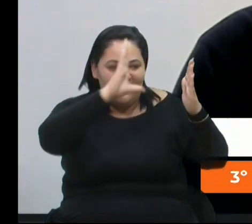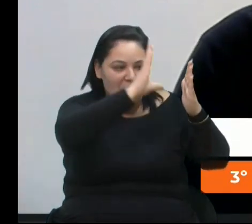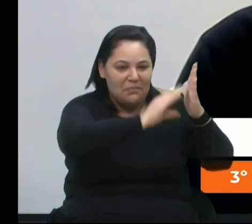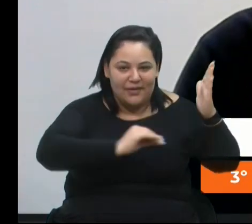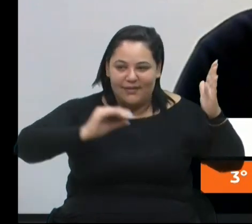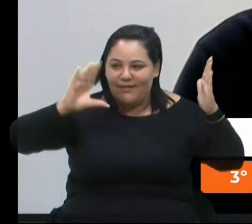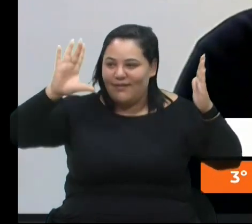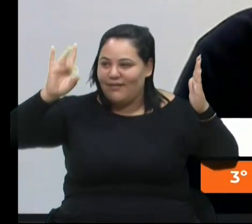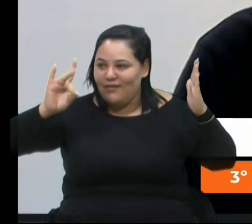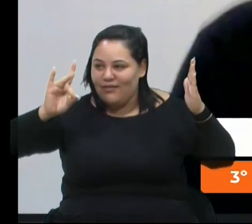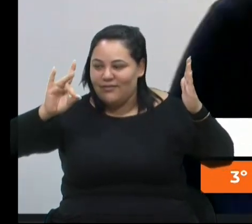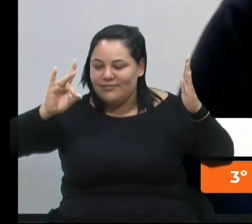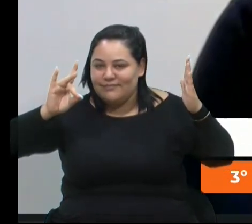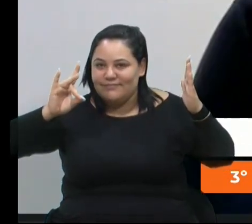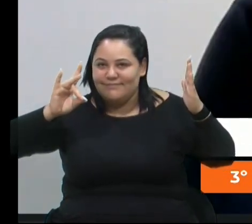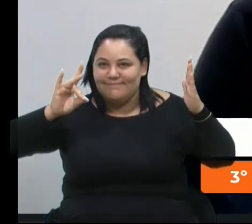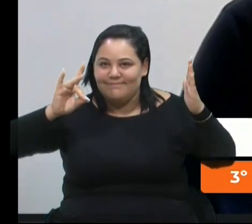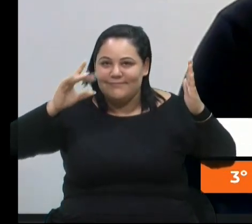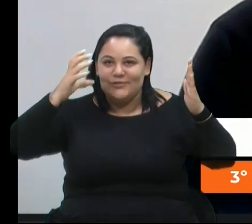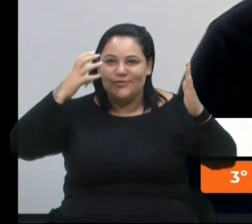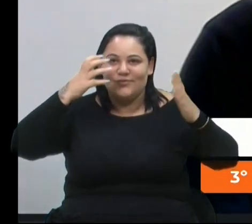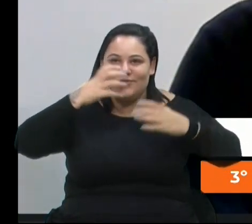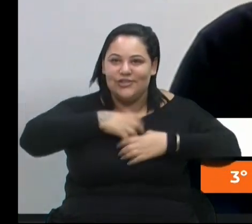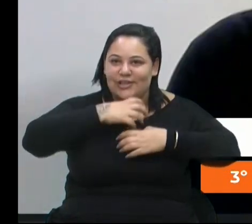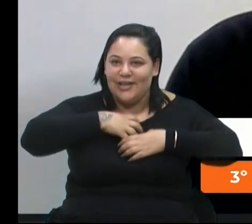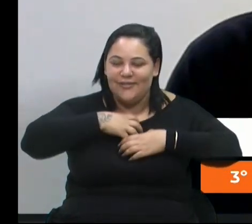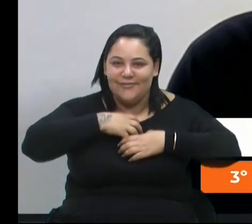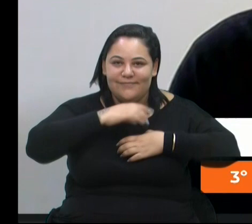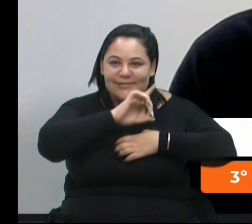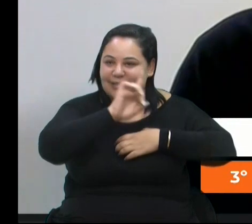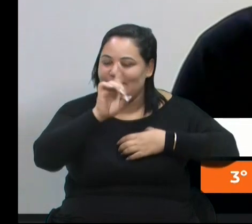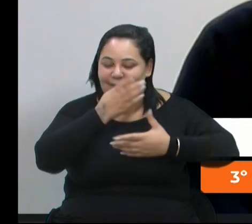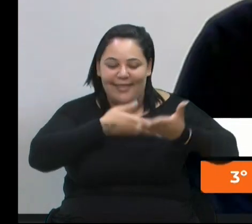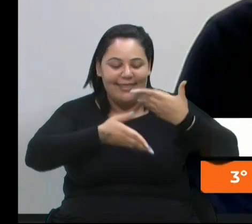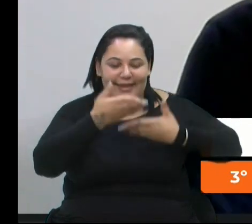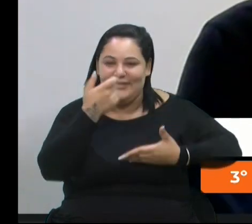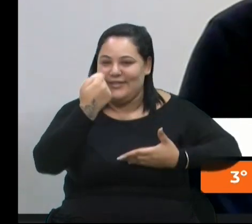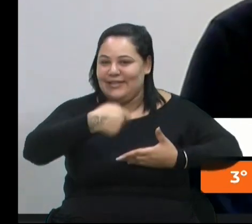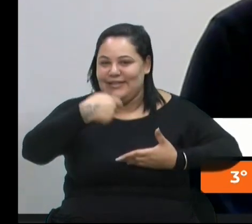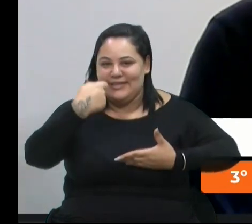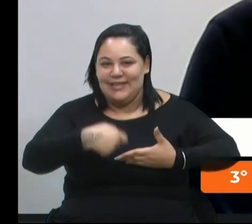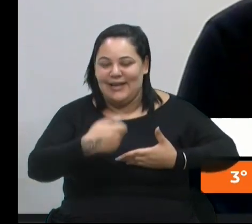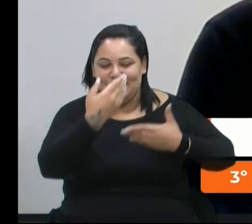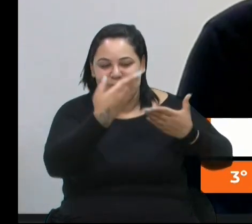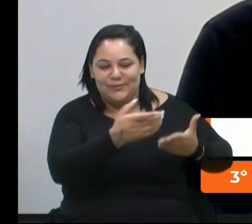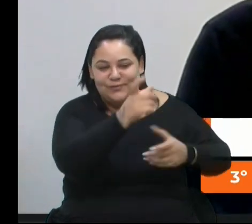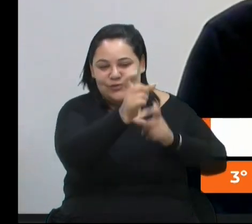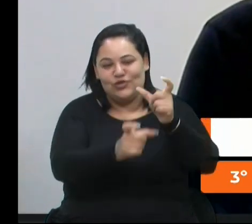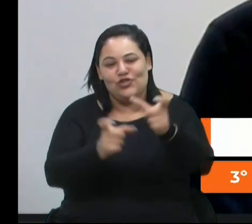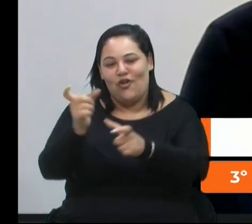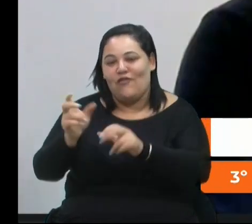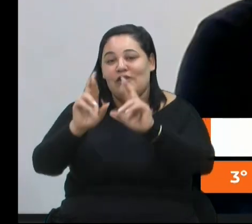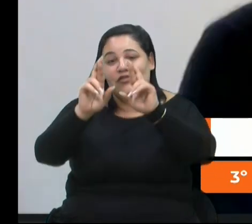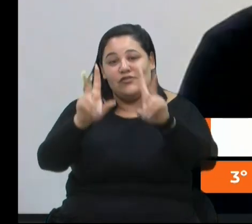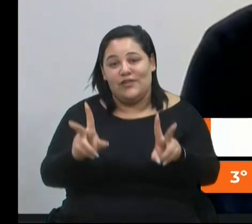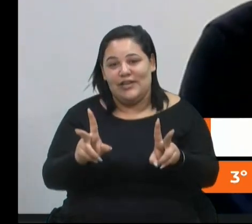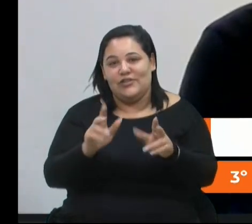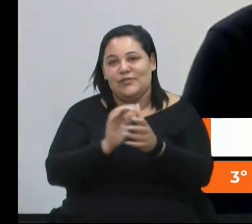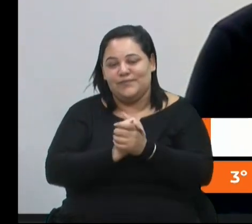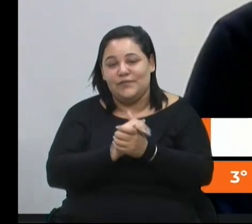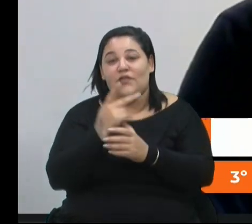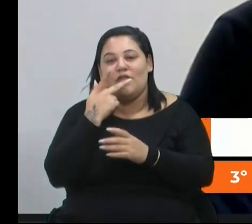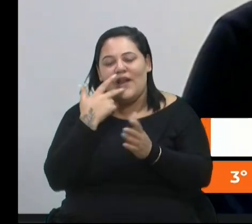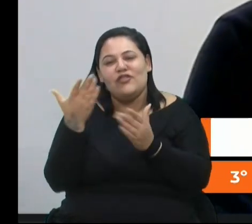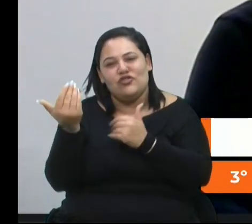generalista e superficial, que não condiz com as necessidades daquele adolescente. Eu vou falar de